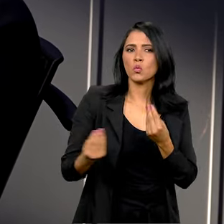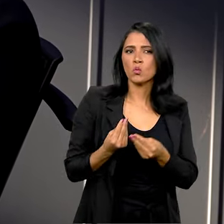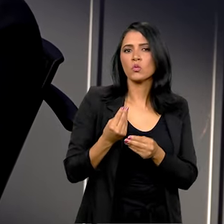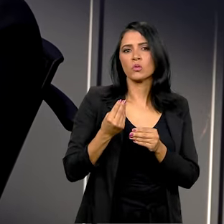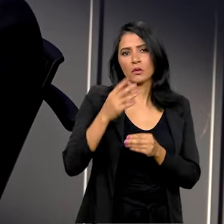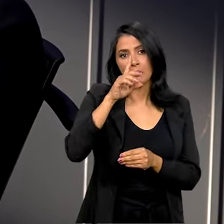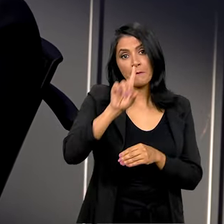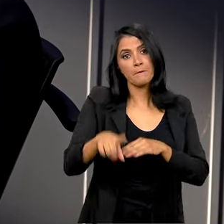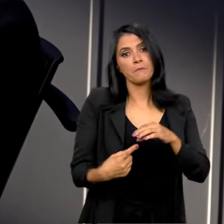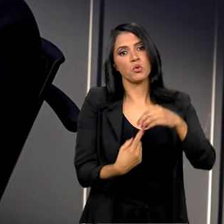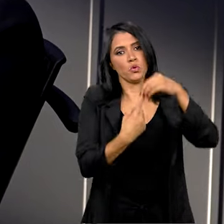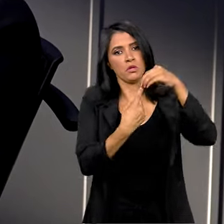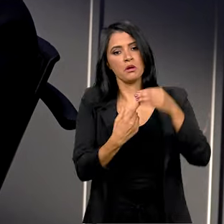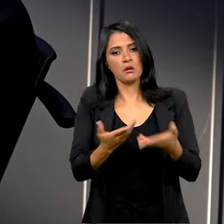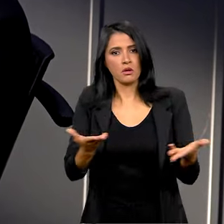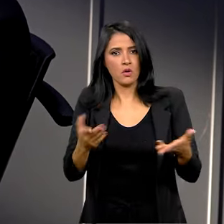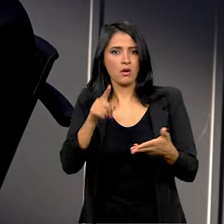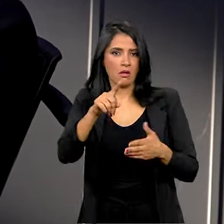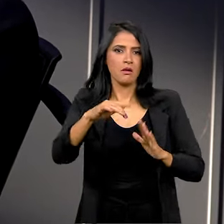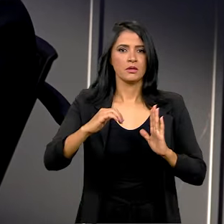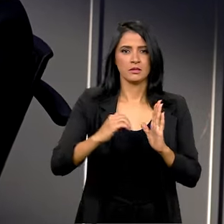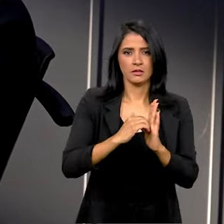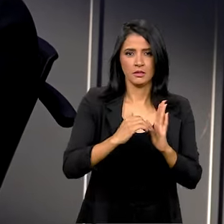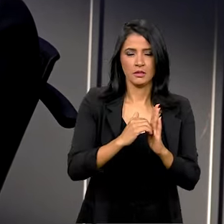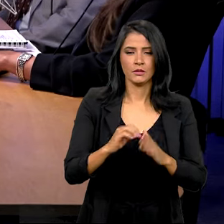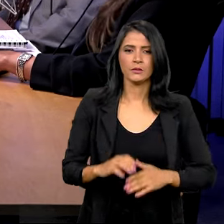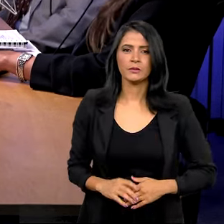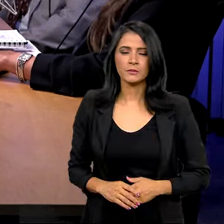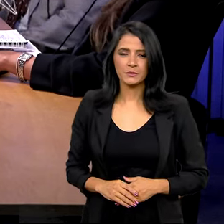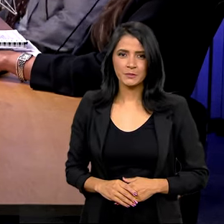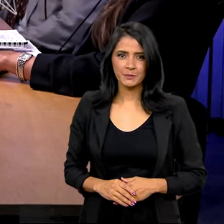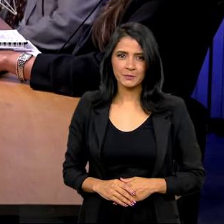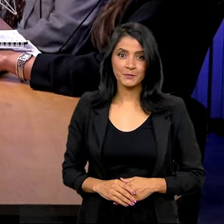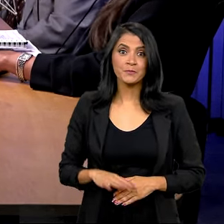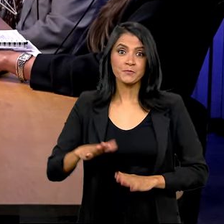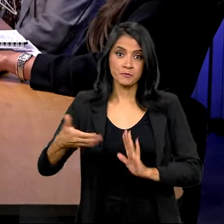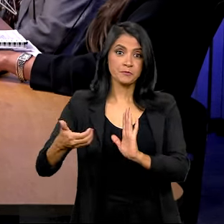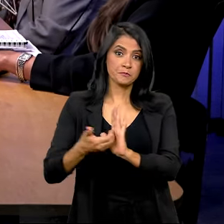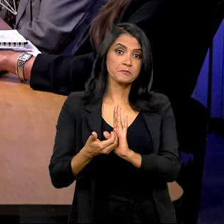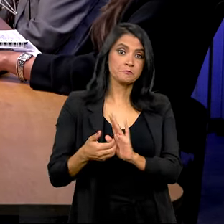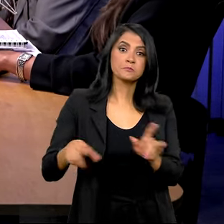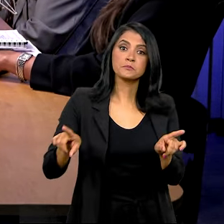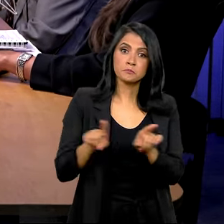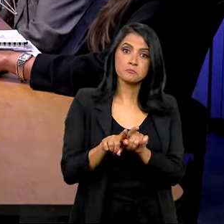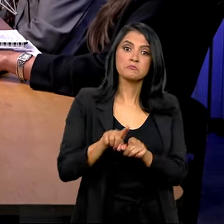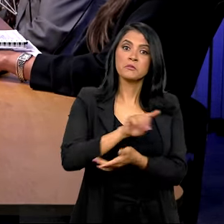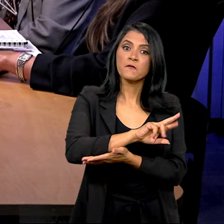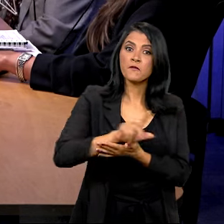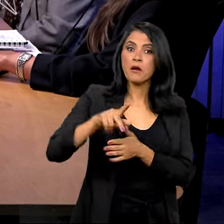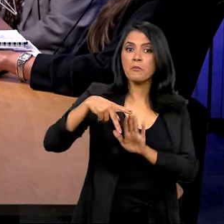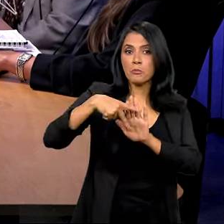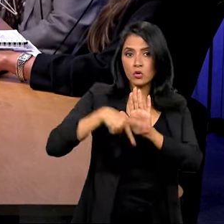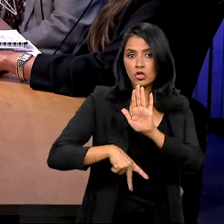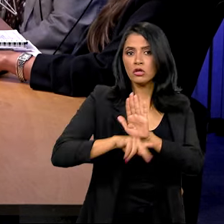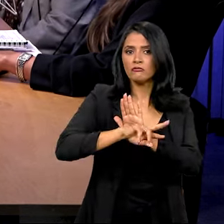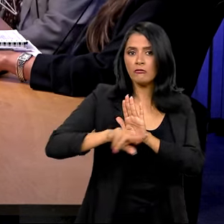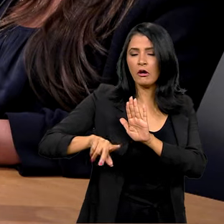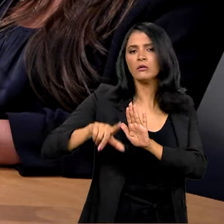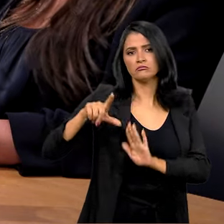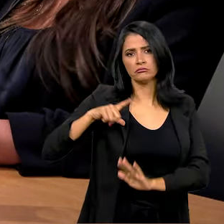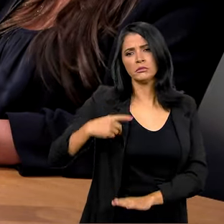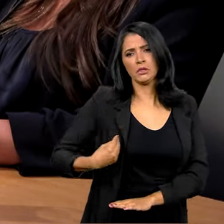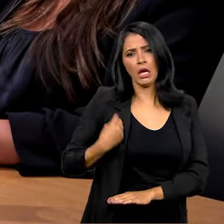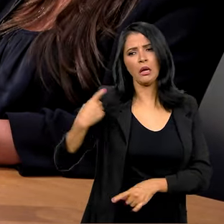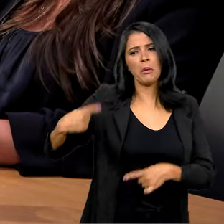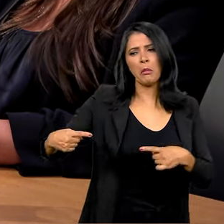como uma das prioridades atuais no senado na Câmara também já houve vários projetos também